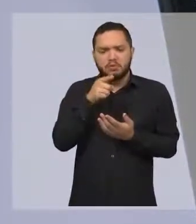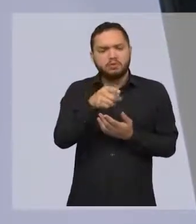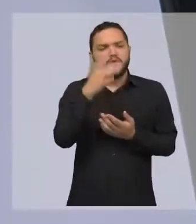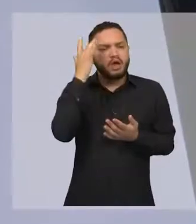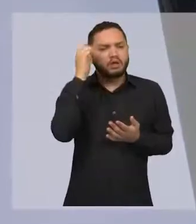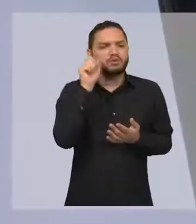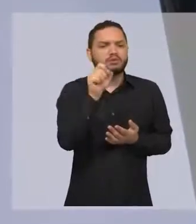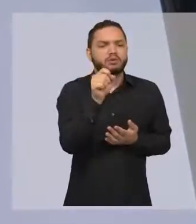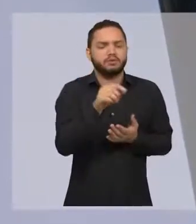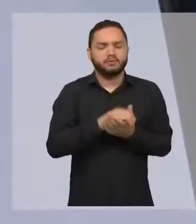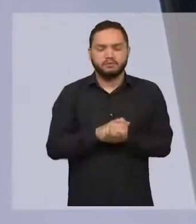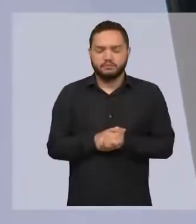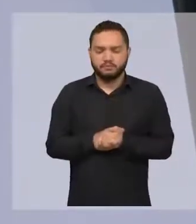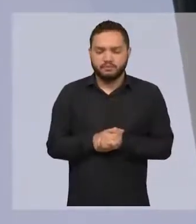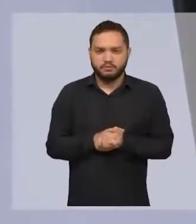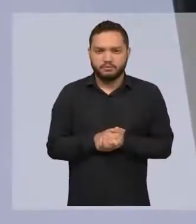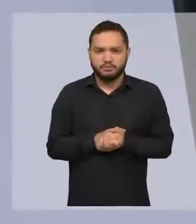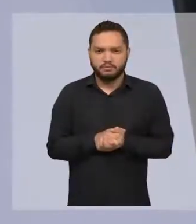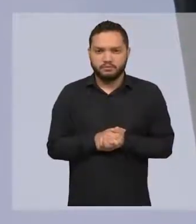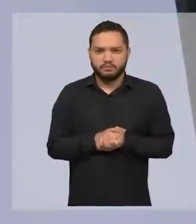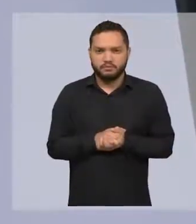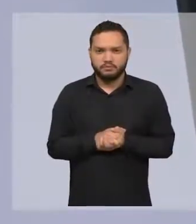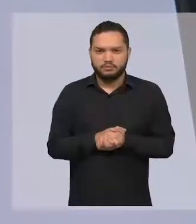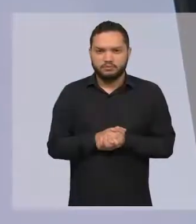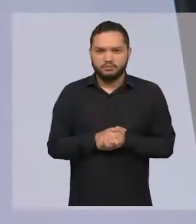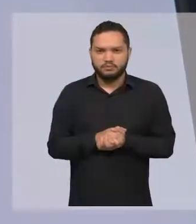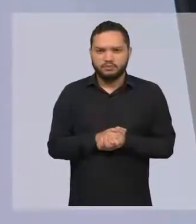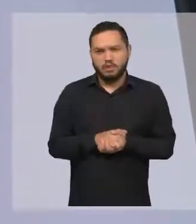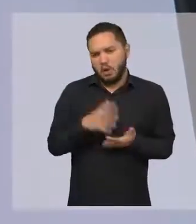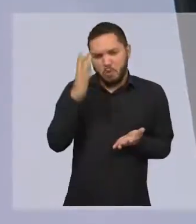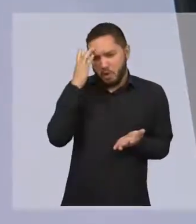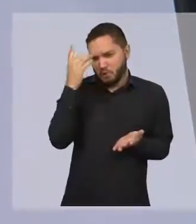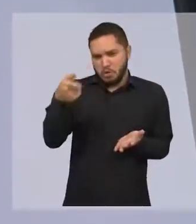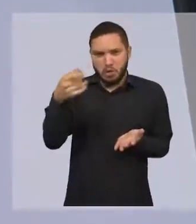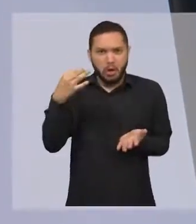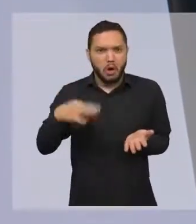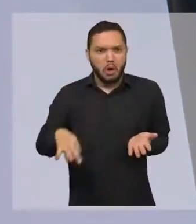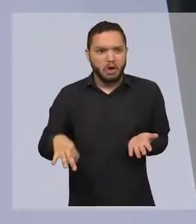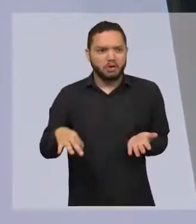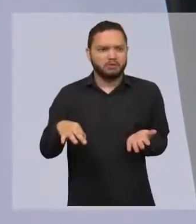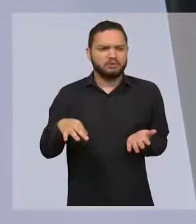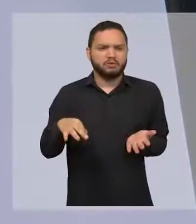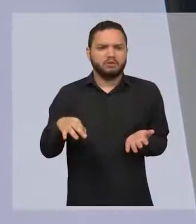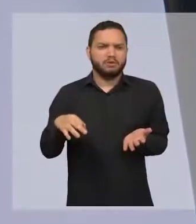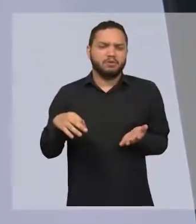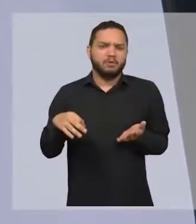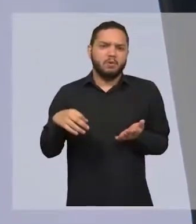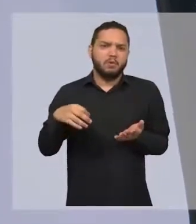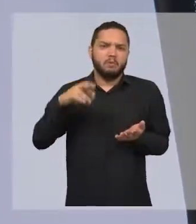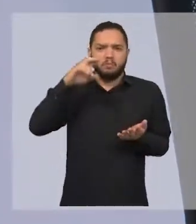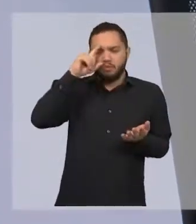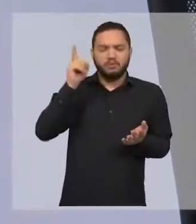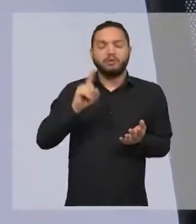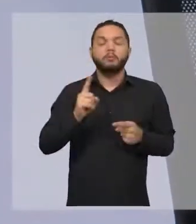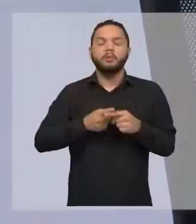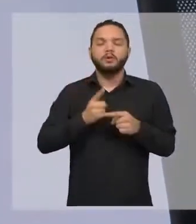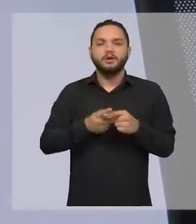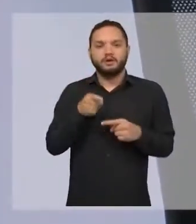também não abre, não conta as suas práticas, porque também não fica muito claro de que aquelas práticas eram